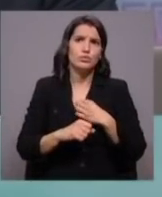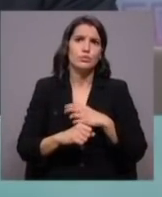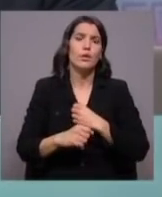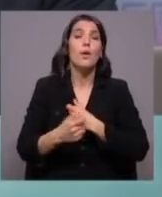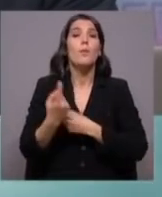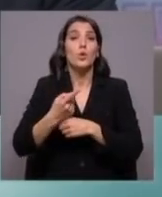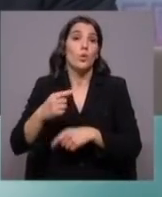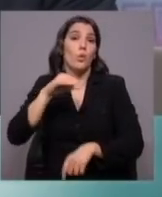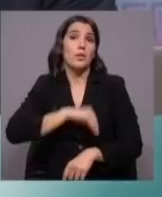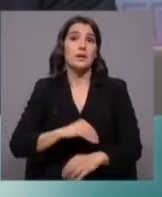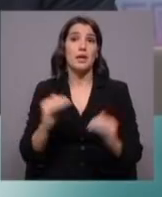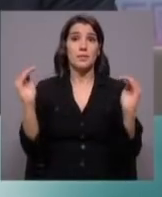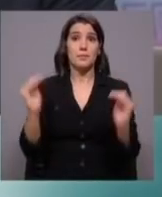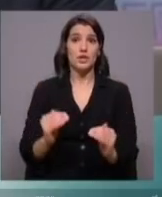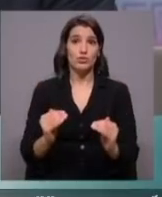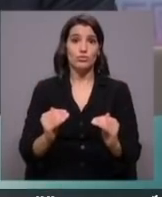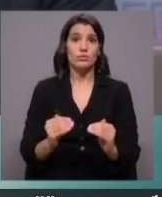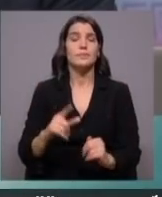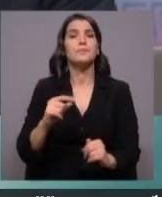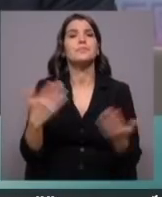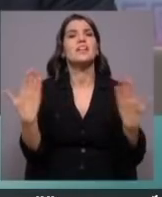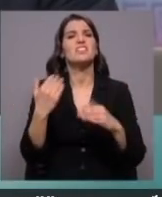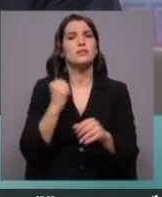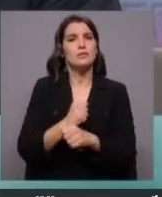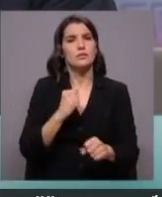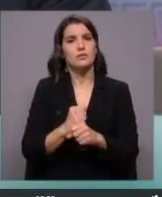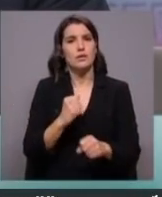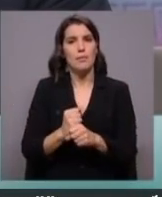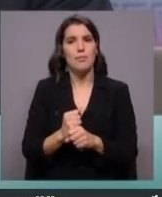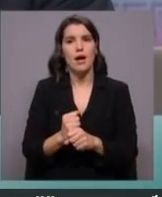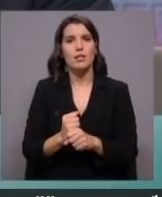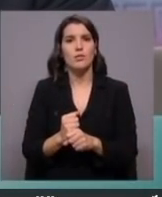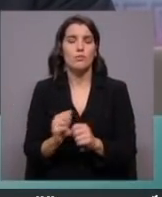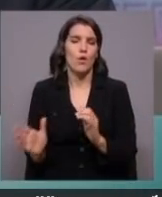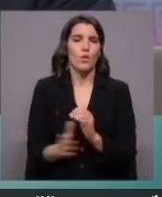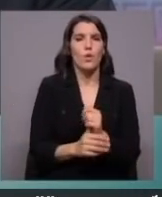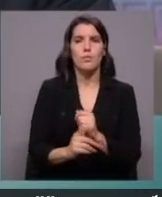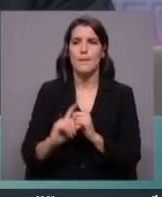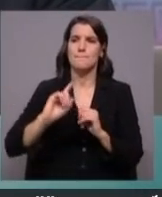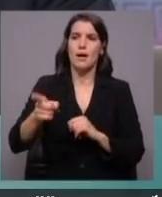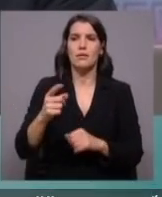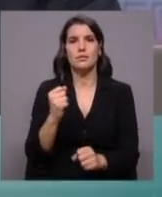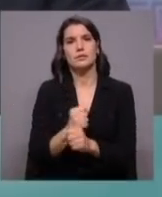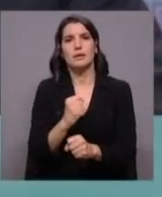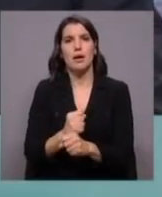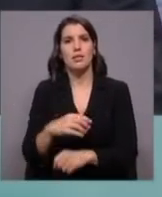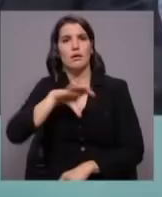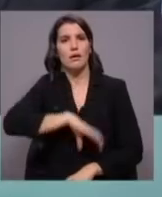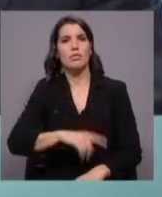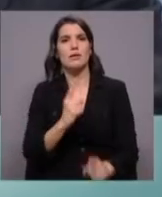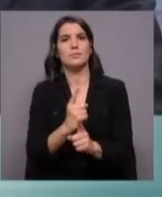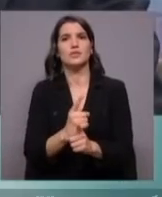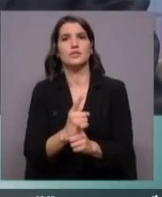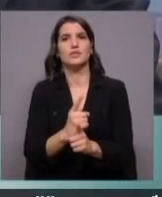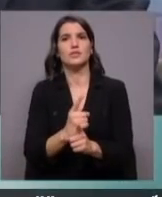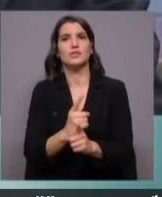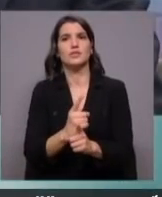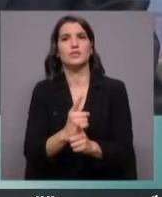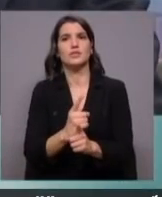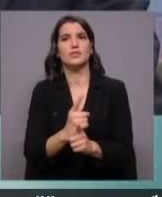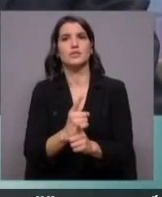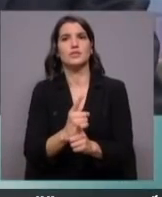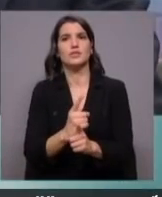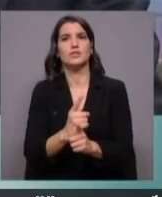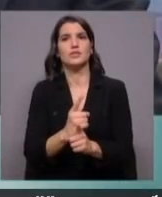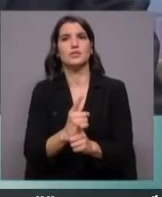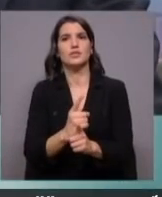menos salário. Okay. Roubaram dias de trabalho aos trabalhadores, impondo mais dias de trabalho com o mesmo salário. Estas foram as medidas... Ok, mas isso